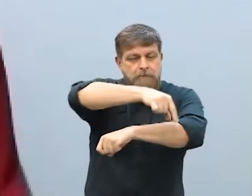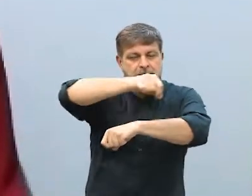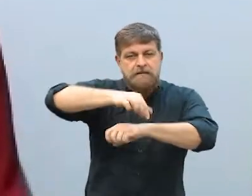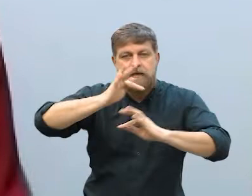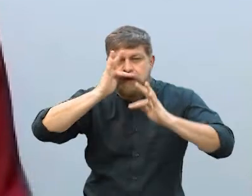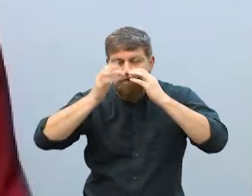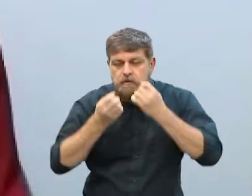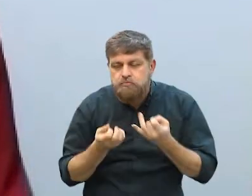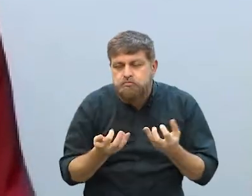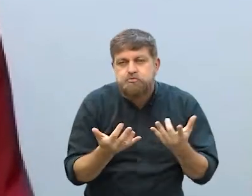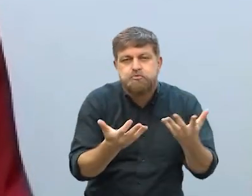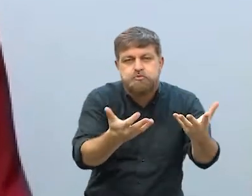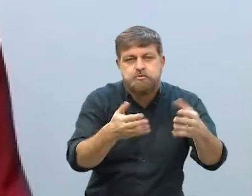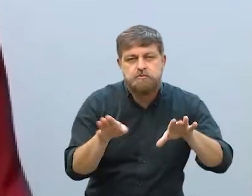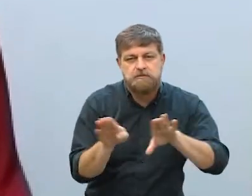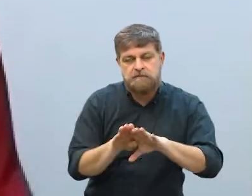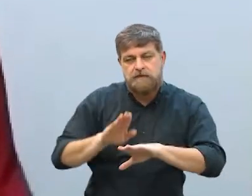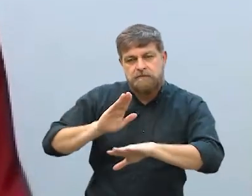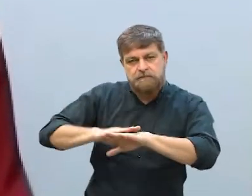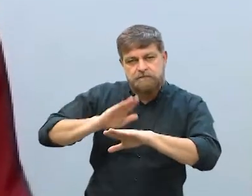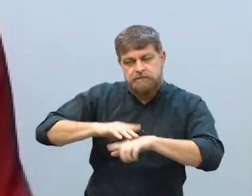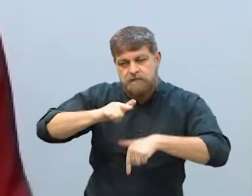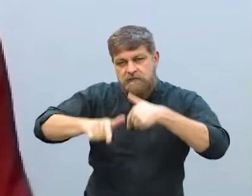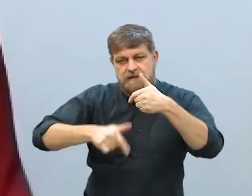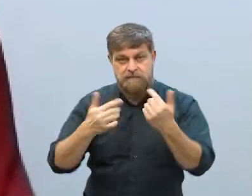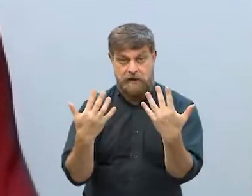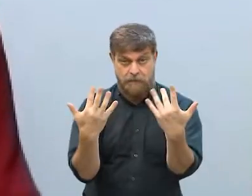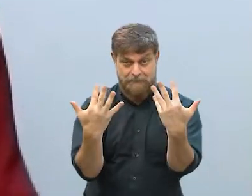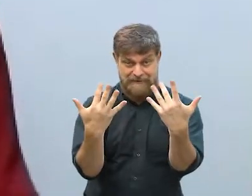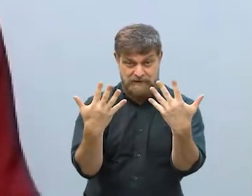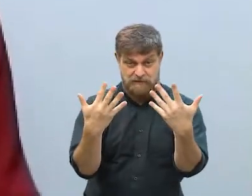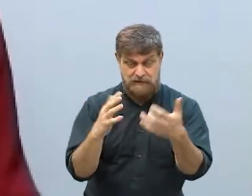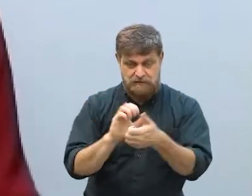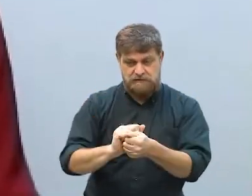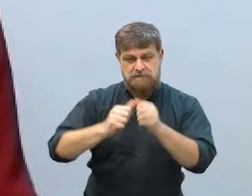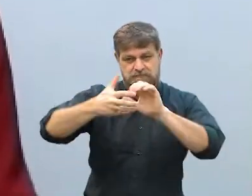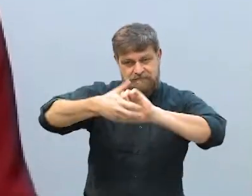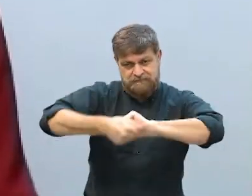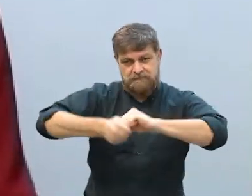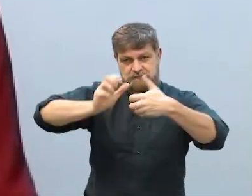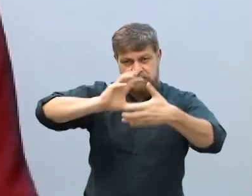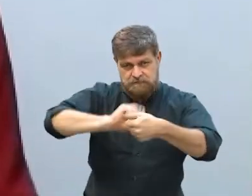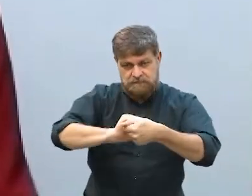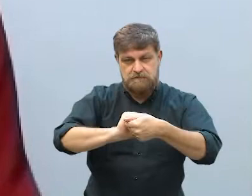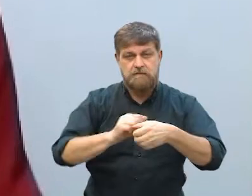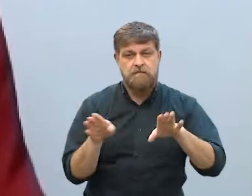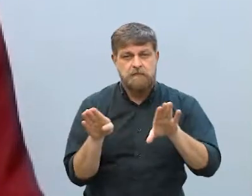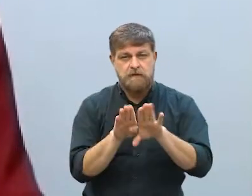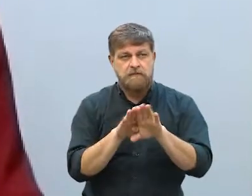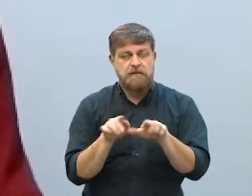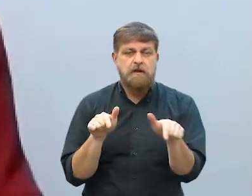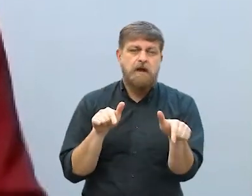trabalham com trabalhos manuais, com